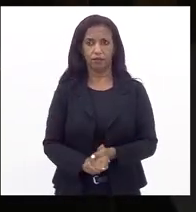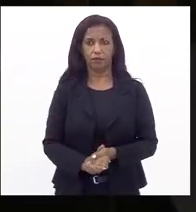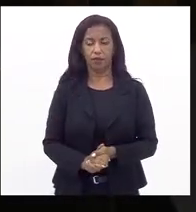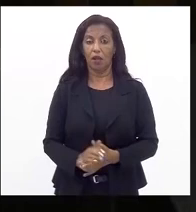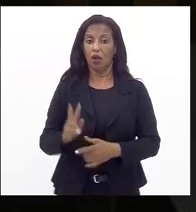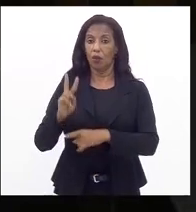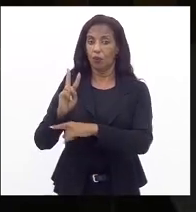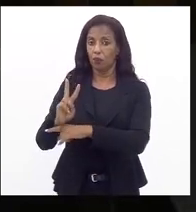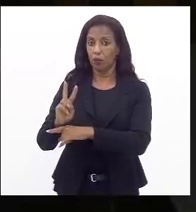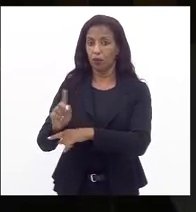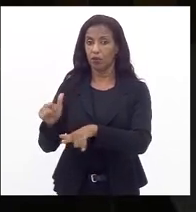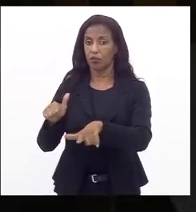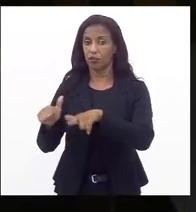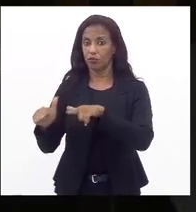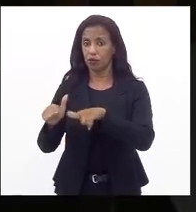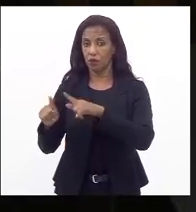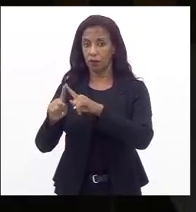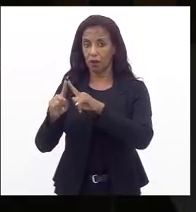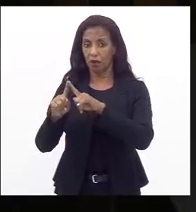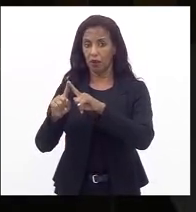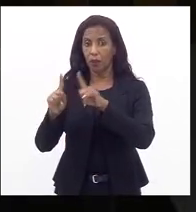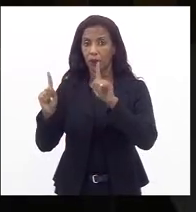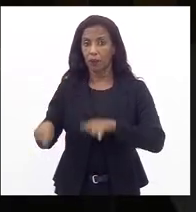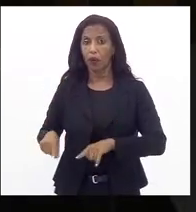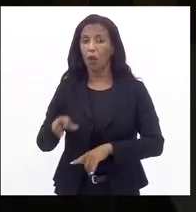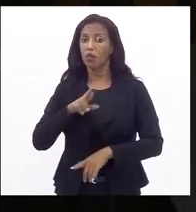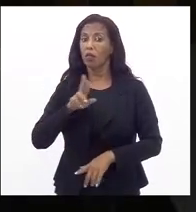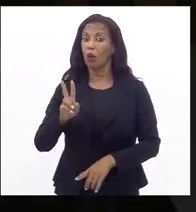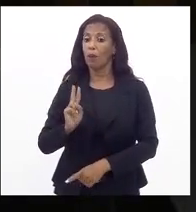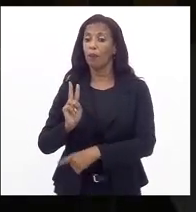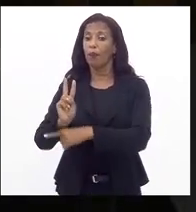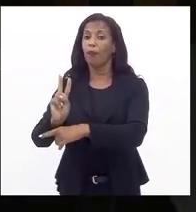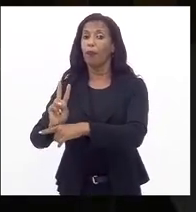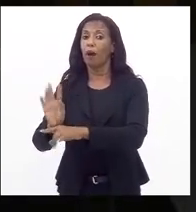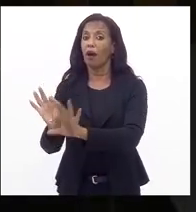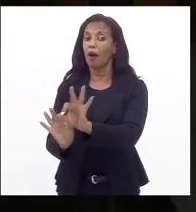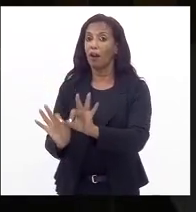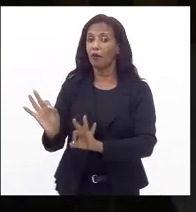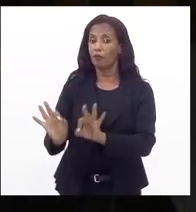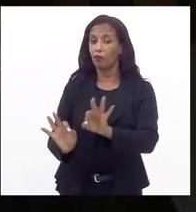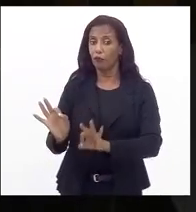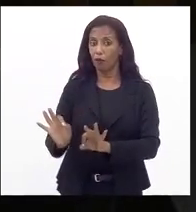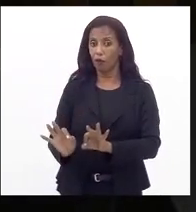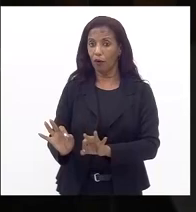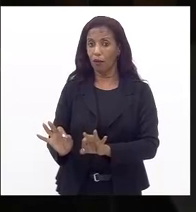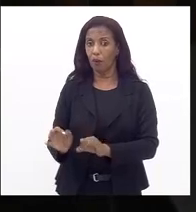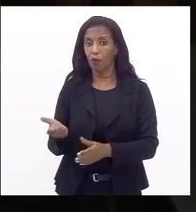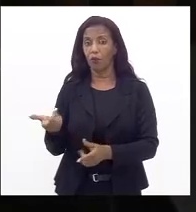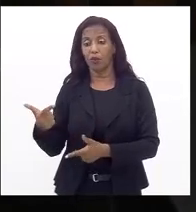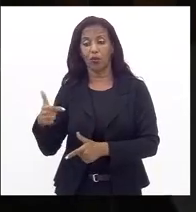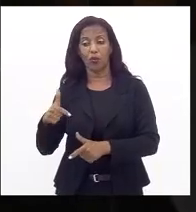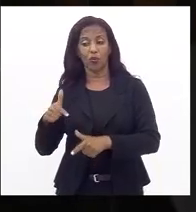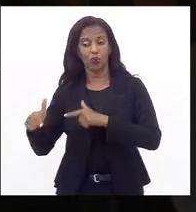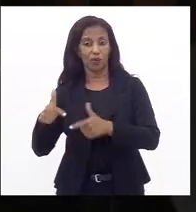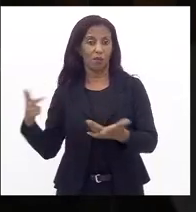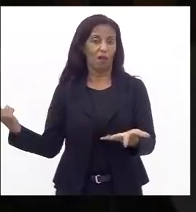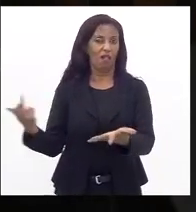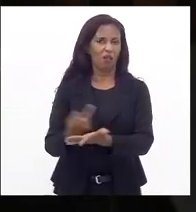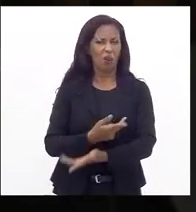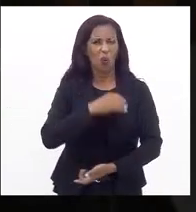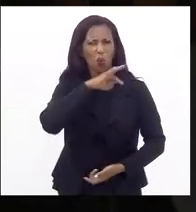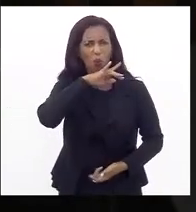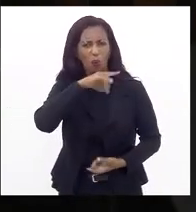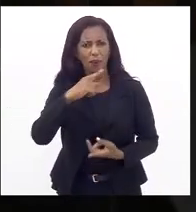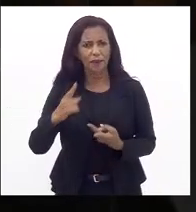defender o serviço público muitas vezes não é defender a forma que o serviço público é prestado de forma